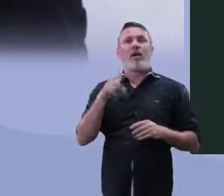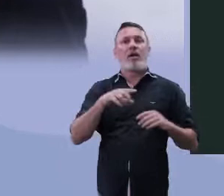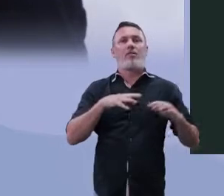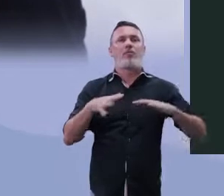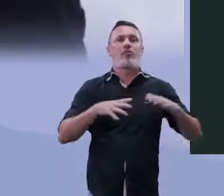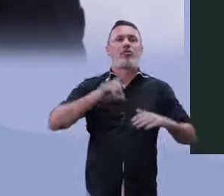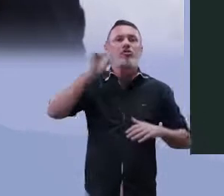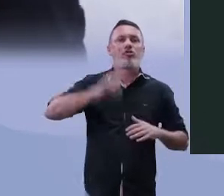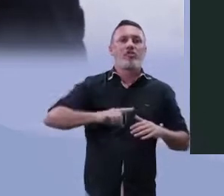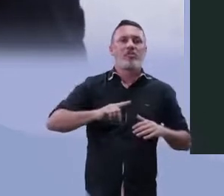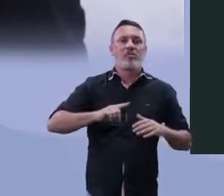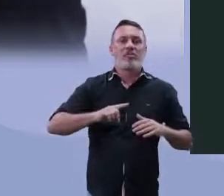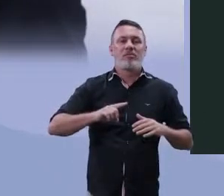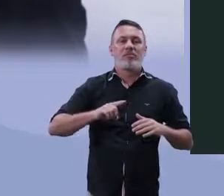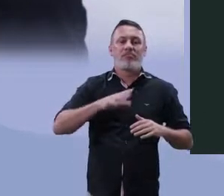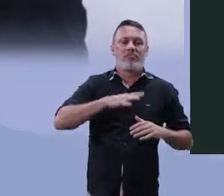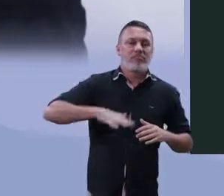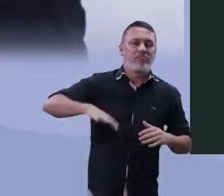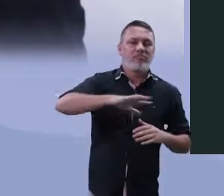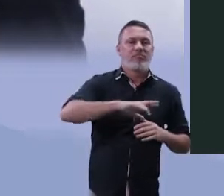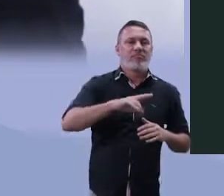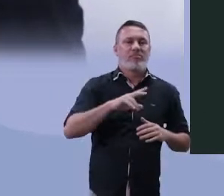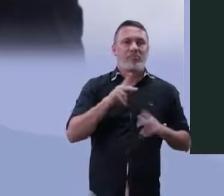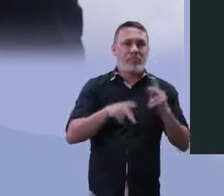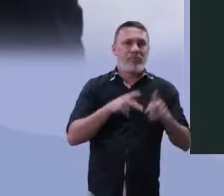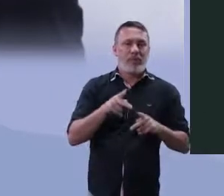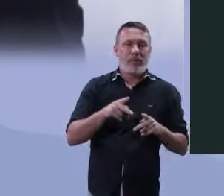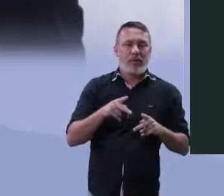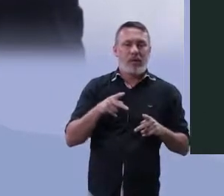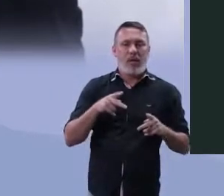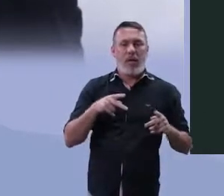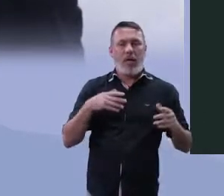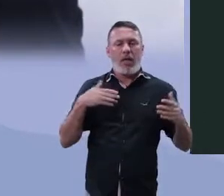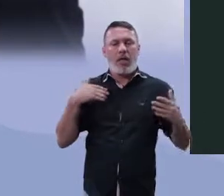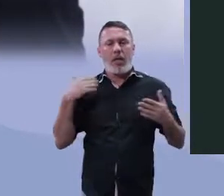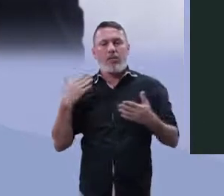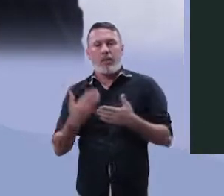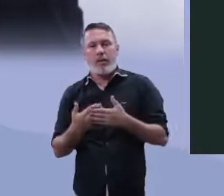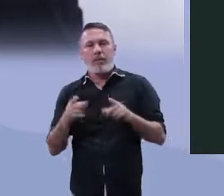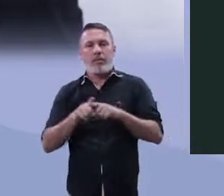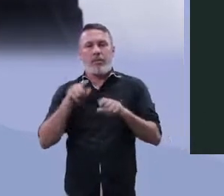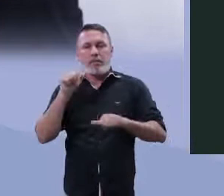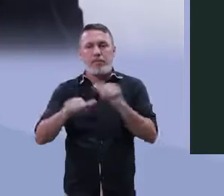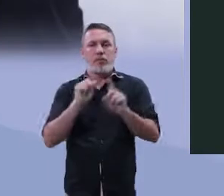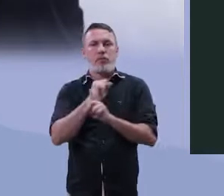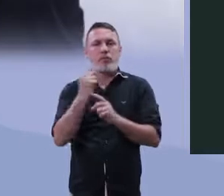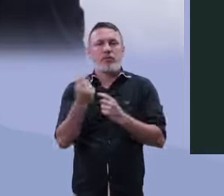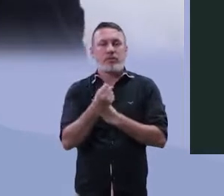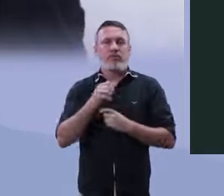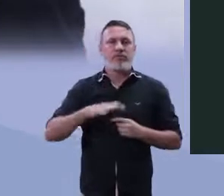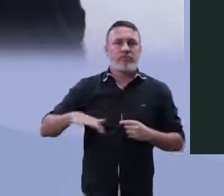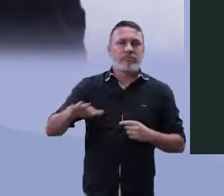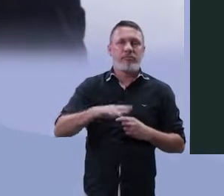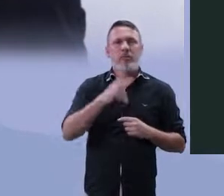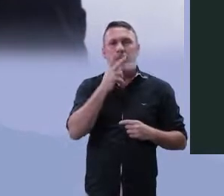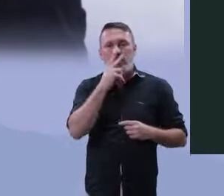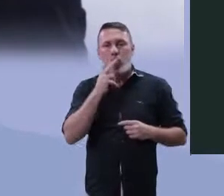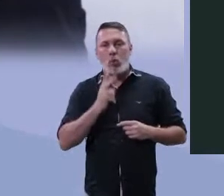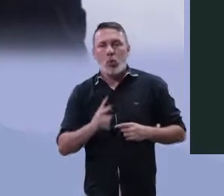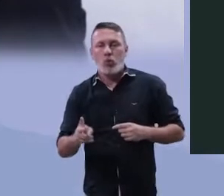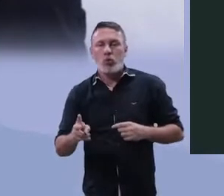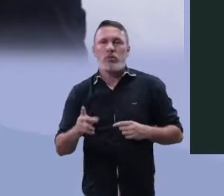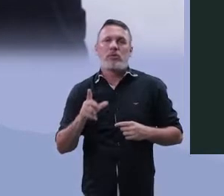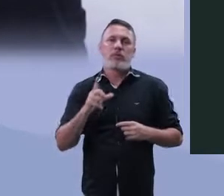do movimento pelos direitos civis, e que, de alguma forma, né, por conta até de algumas transformações dentro da própria sociedade,